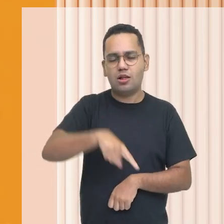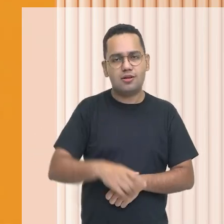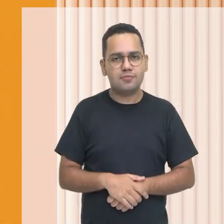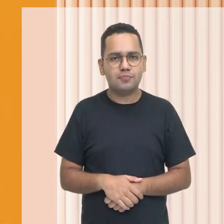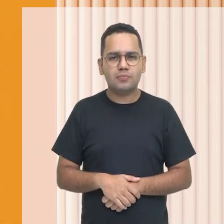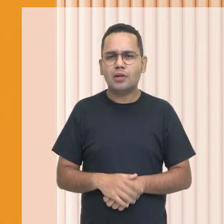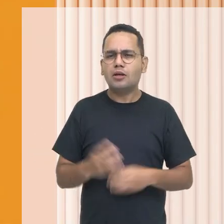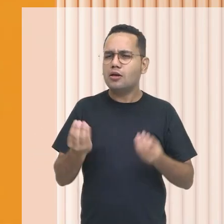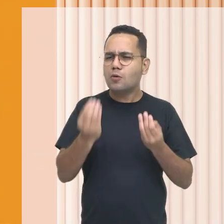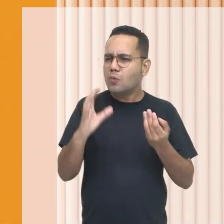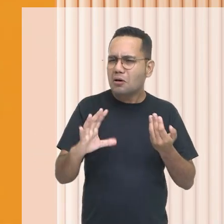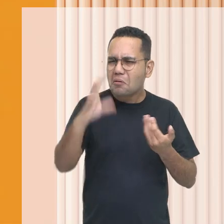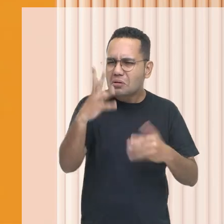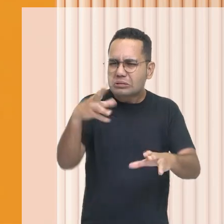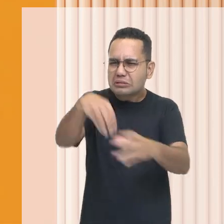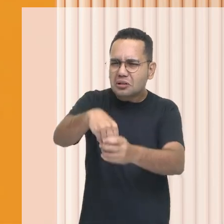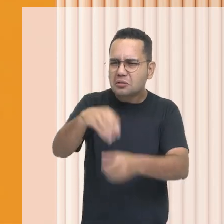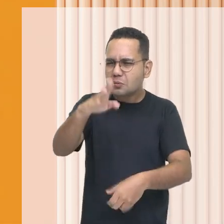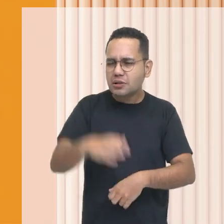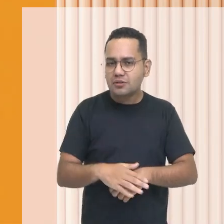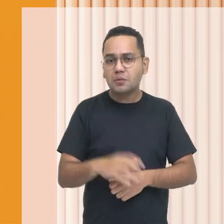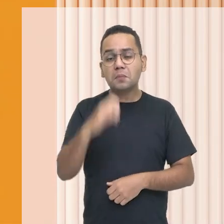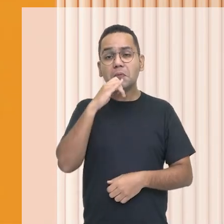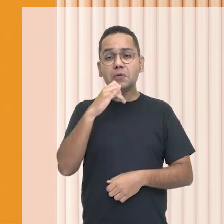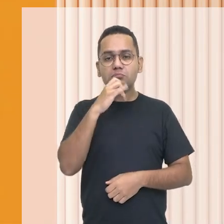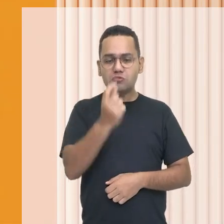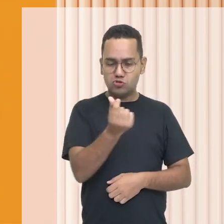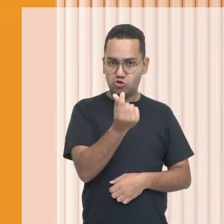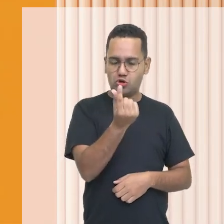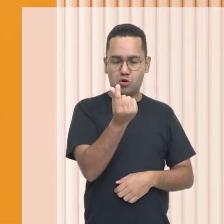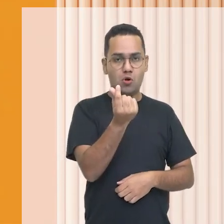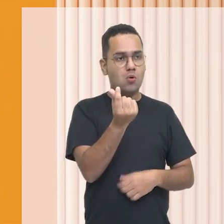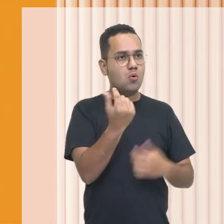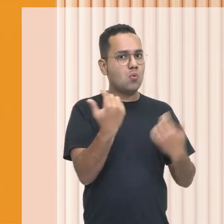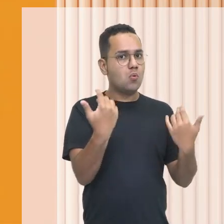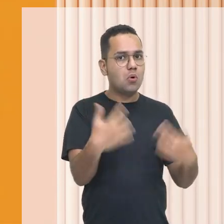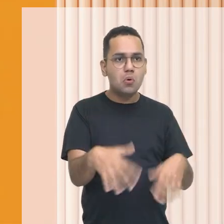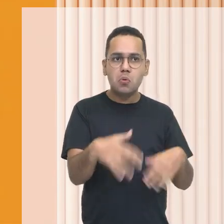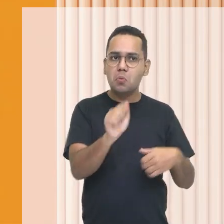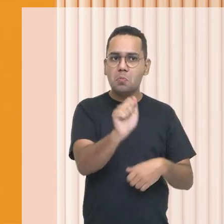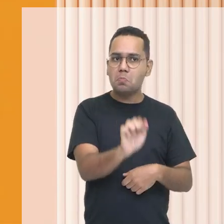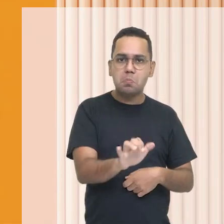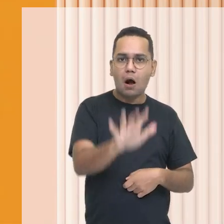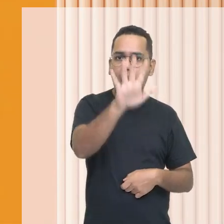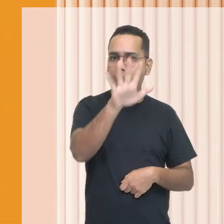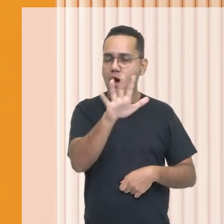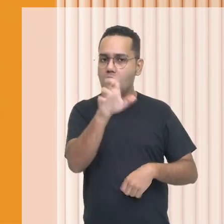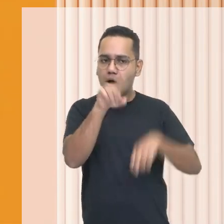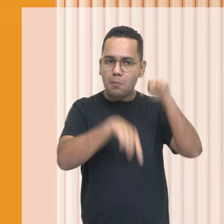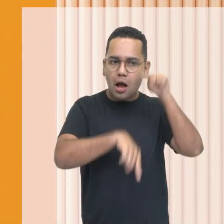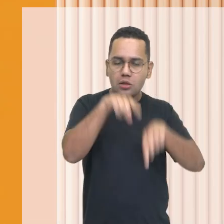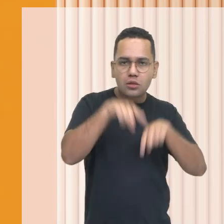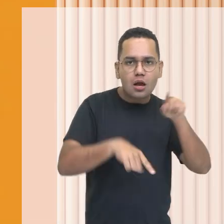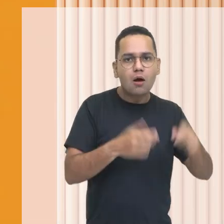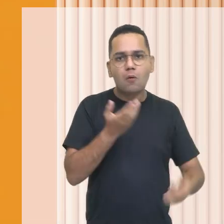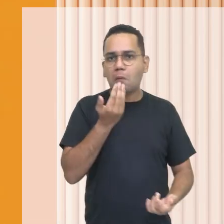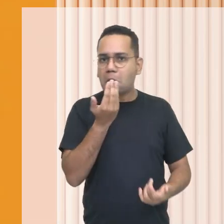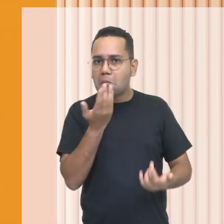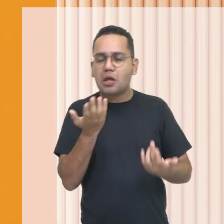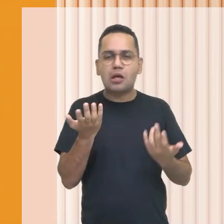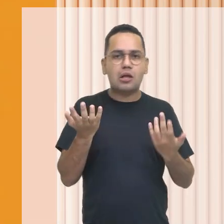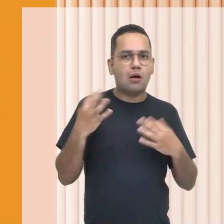extremamente altos, né? Os preços de produtos. Então você vai ter o